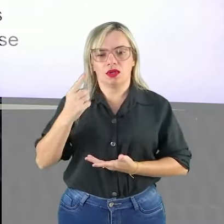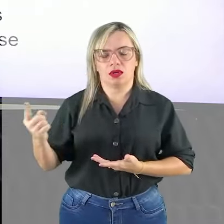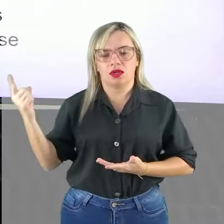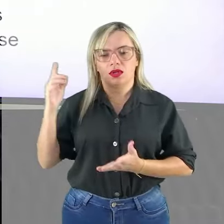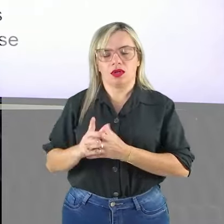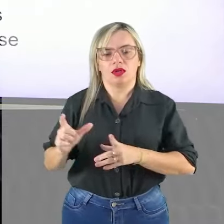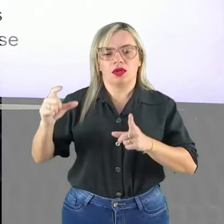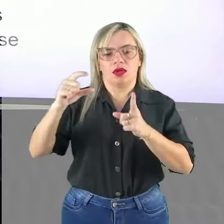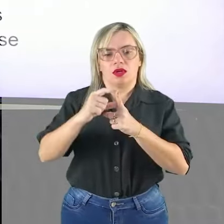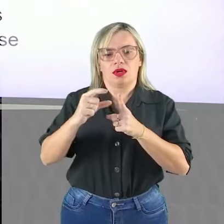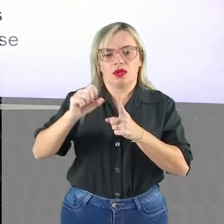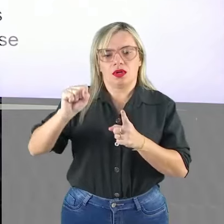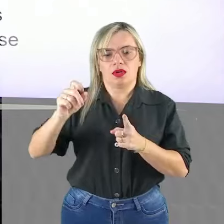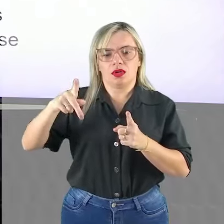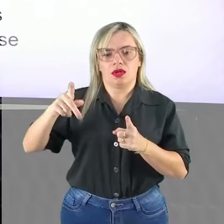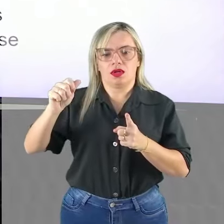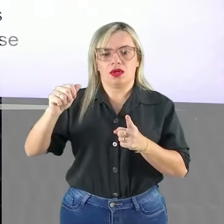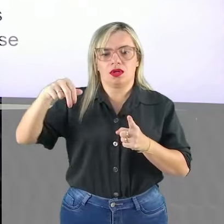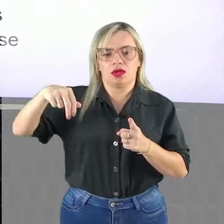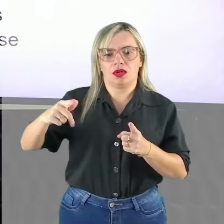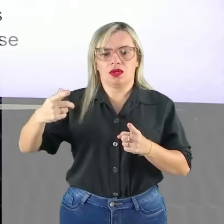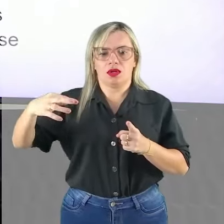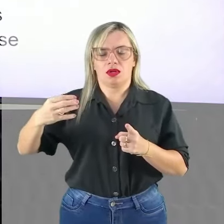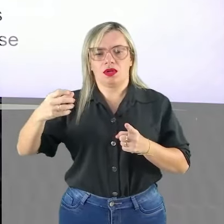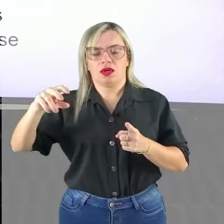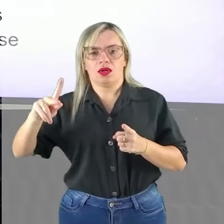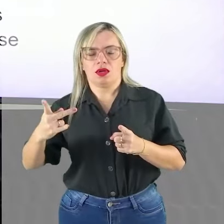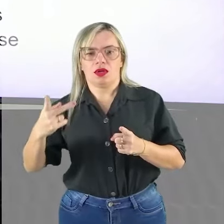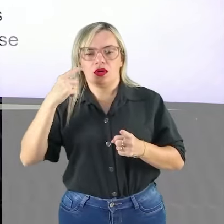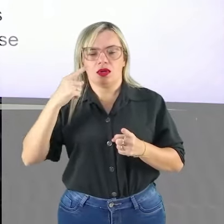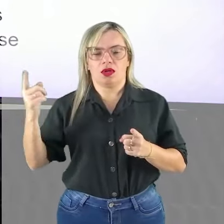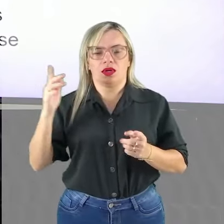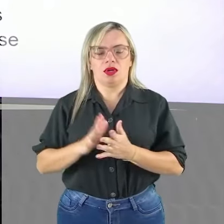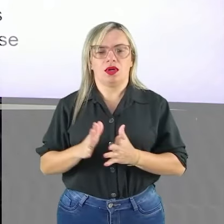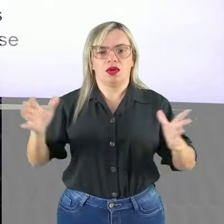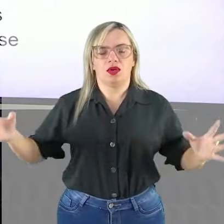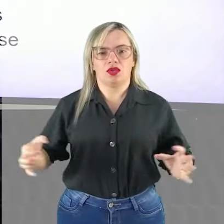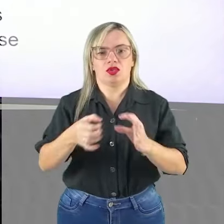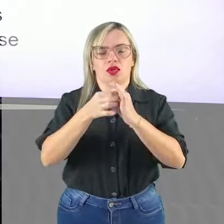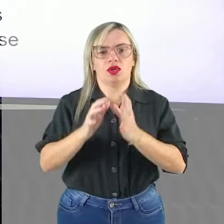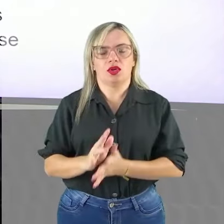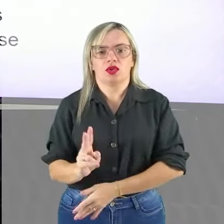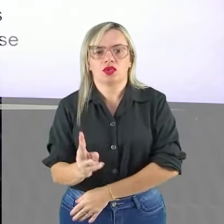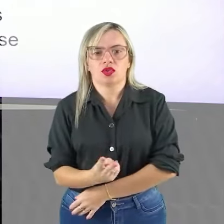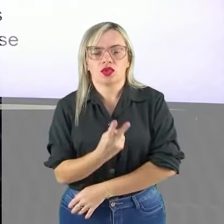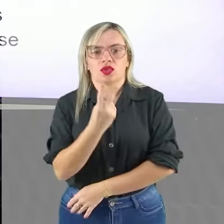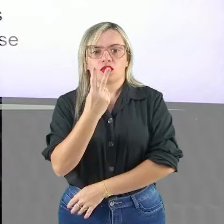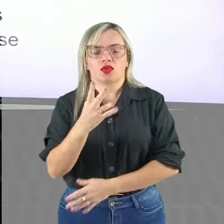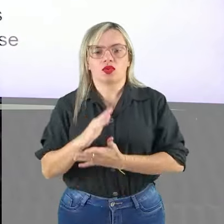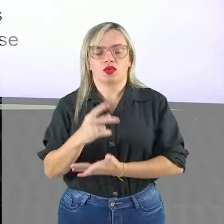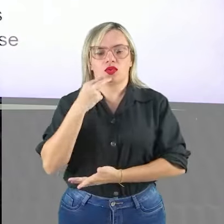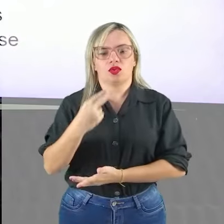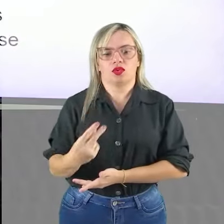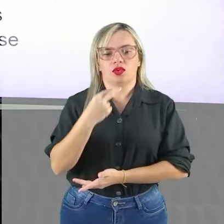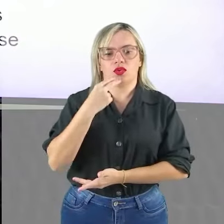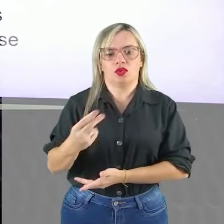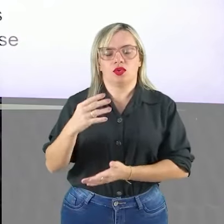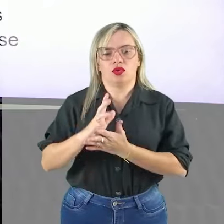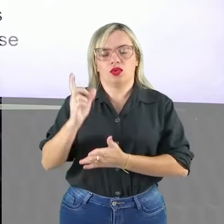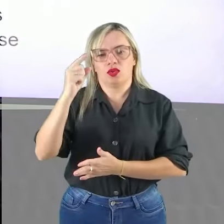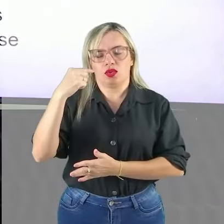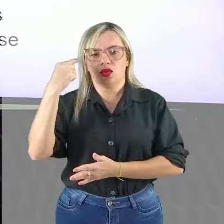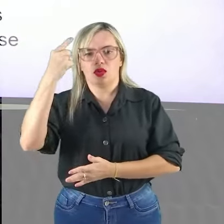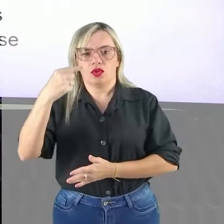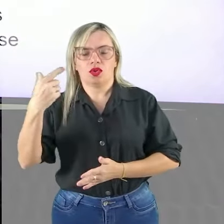spanglish tá que que é spanglish é a união de duas línguas spanglish n spanish que é o espanhol